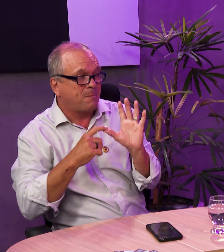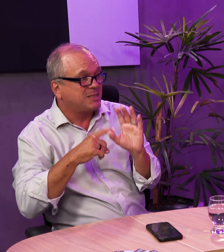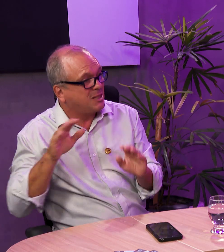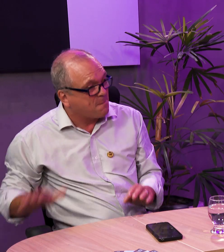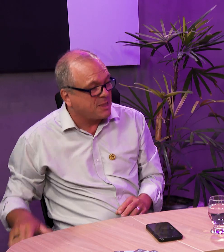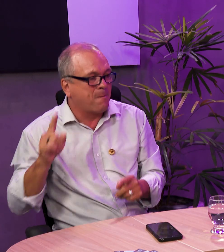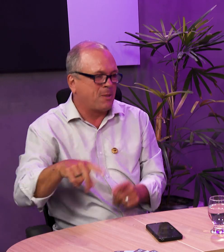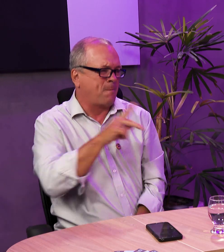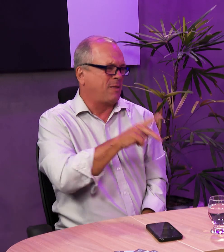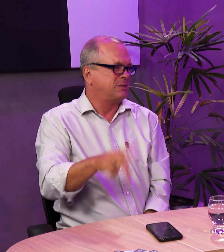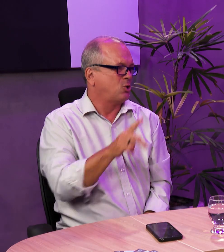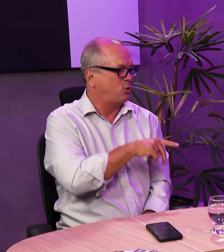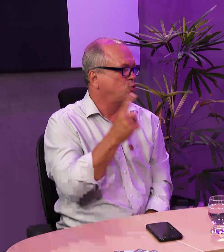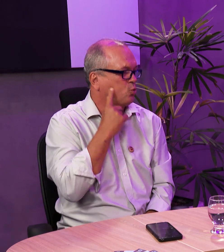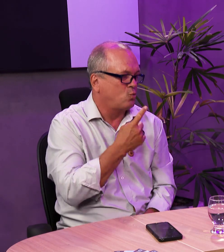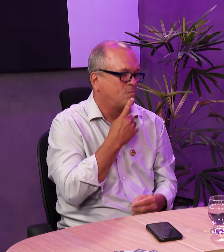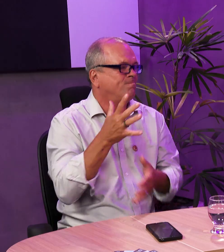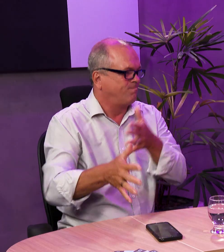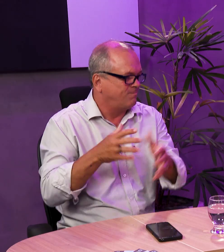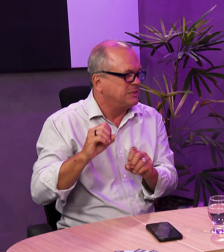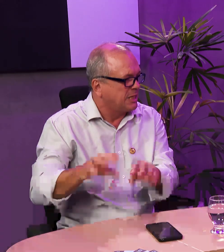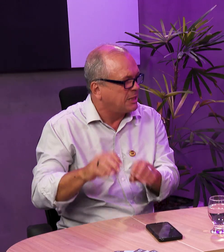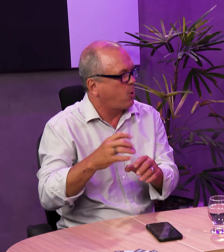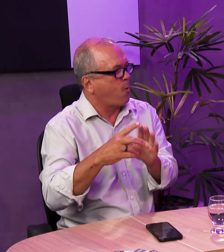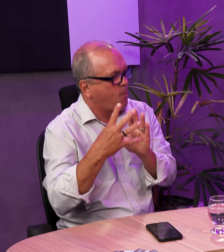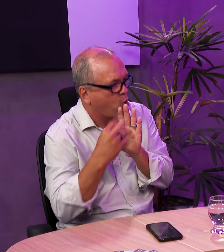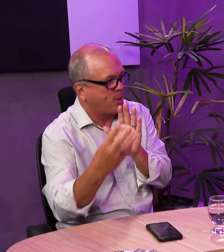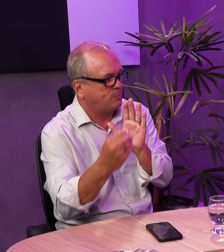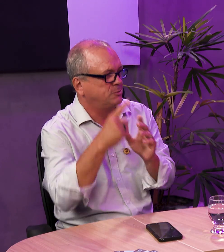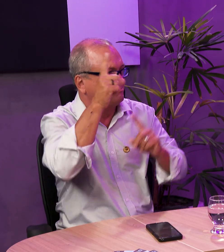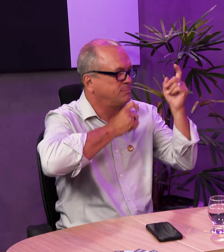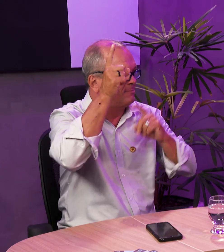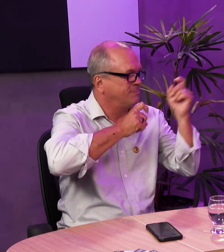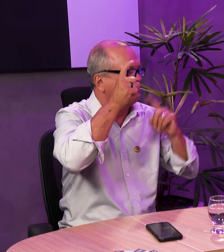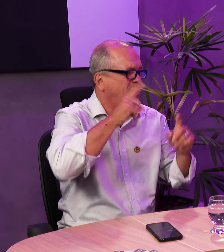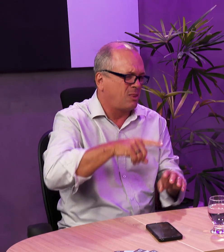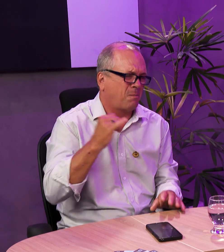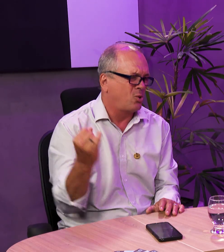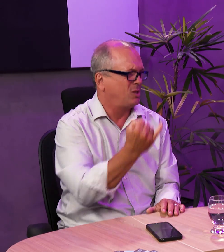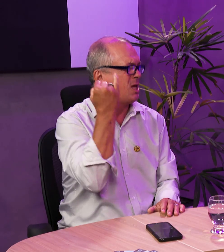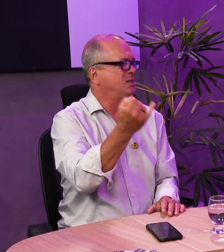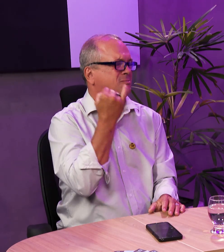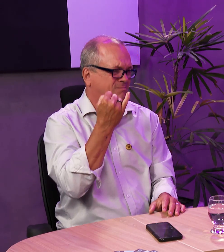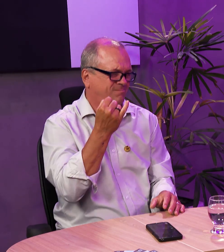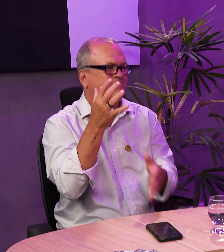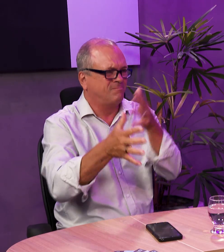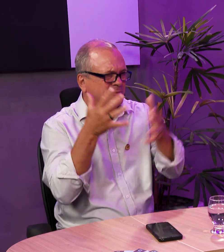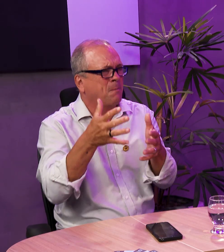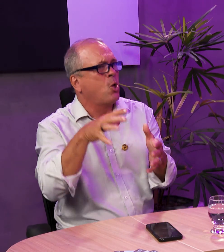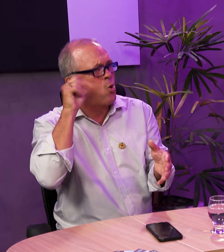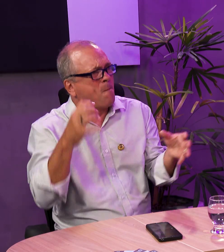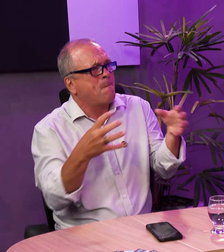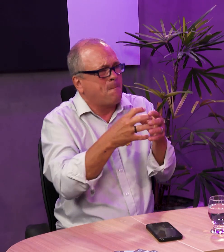que possa, né, auxiliar na questão do ensino, né, a ensinar,